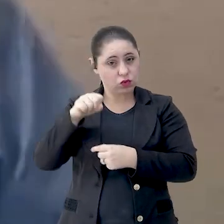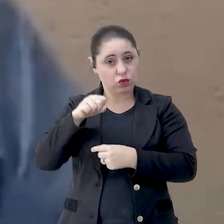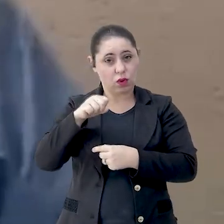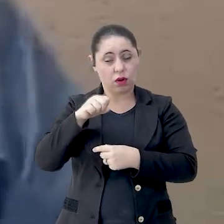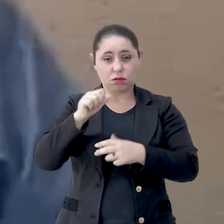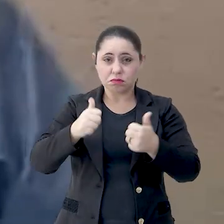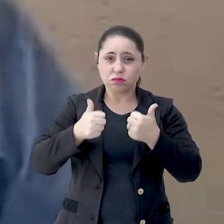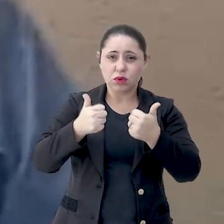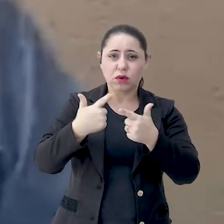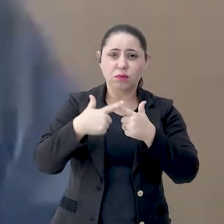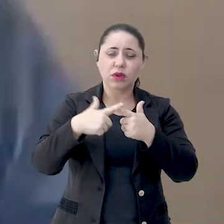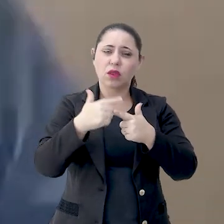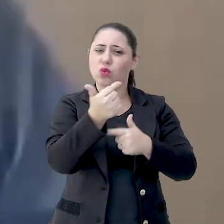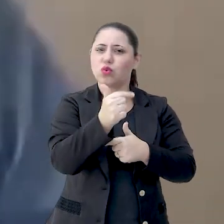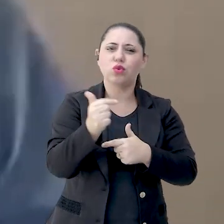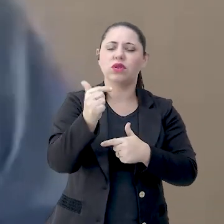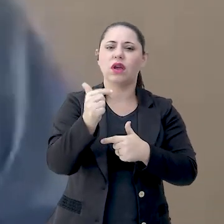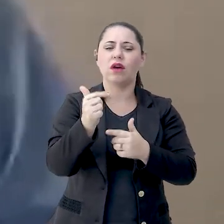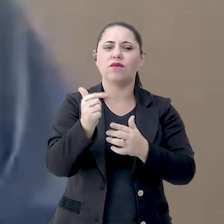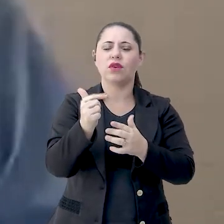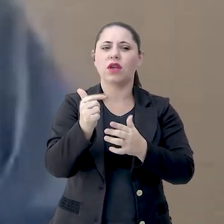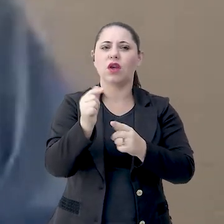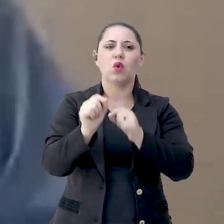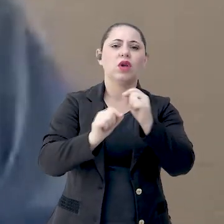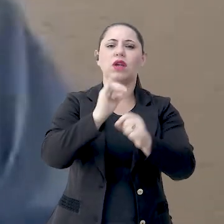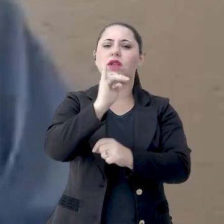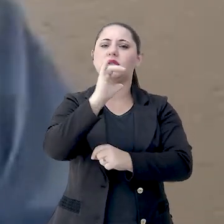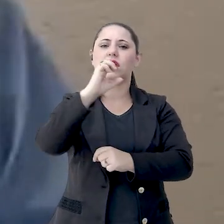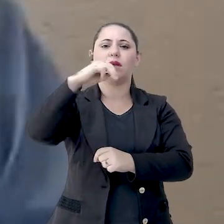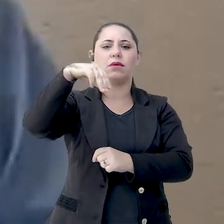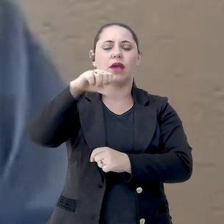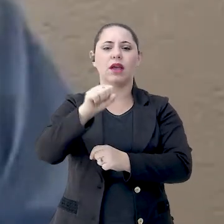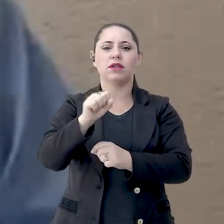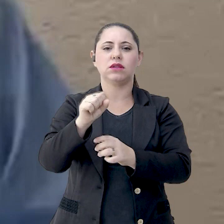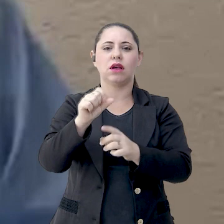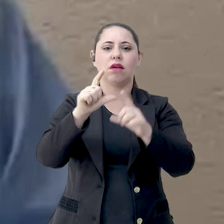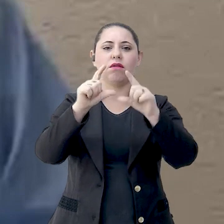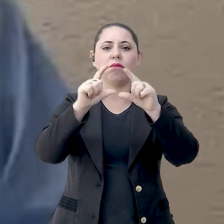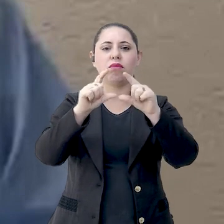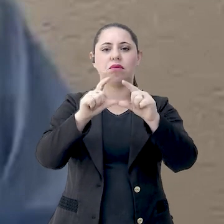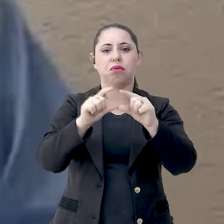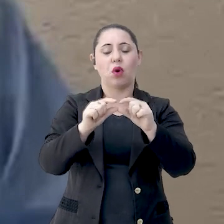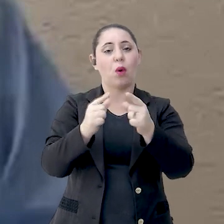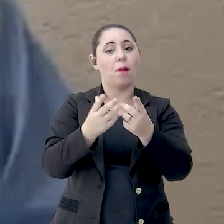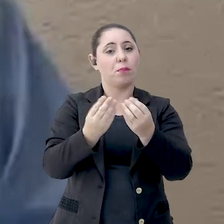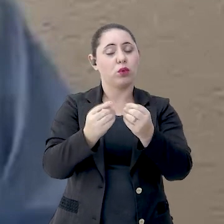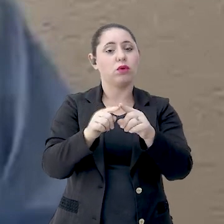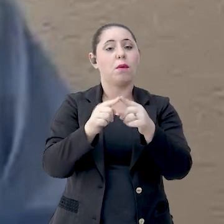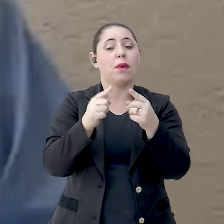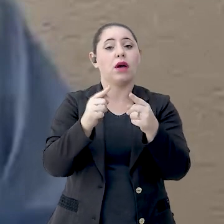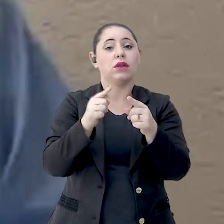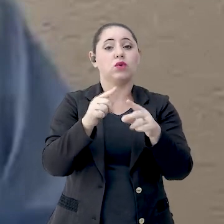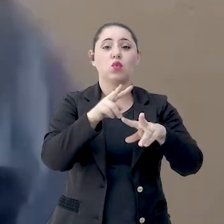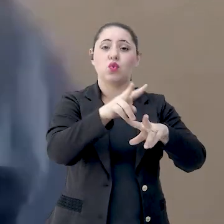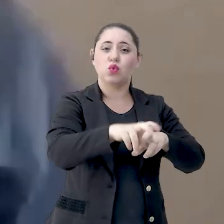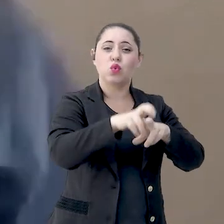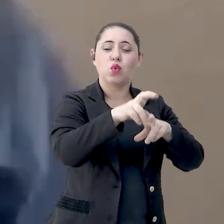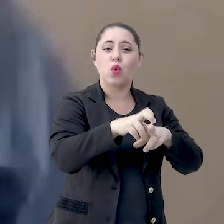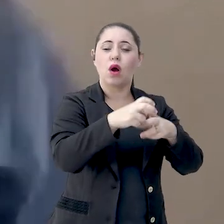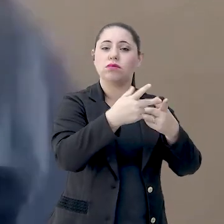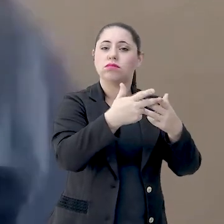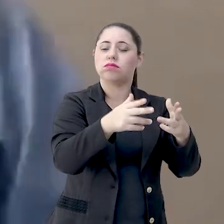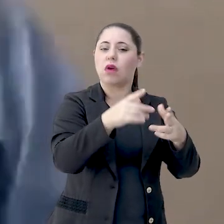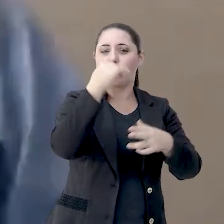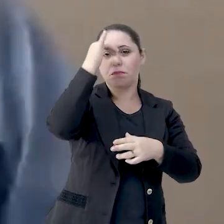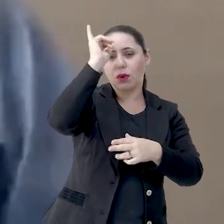Sul, positivamente, manteve uma receita de ICMS, mesmo diante da pandemia, por conta principalmente do agronegócio,